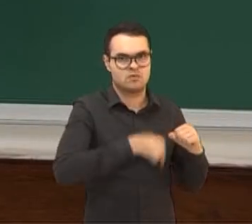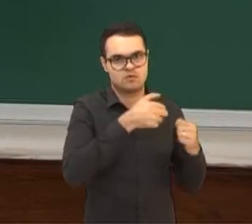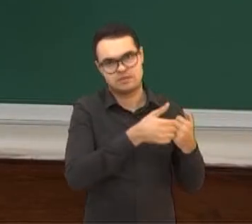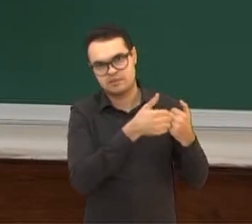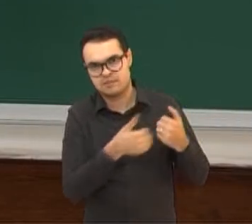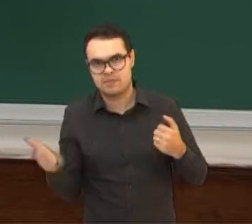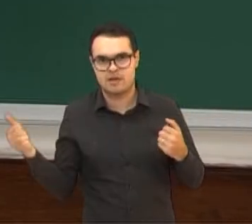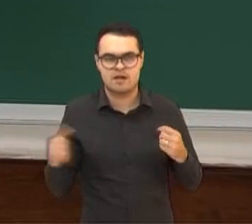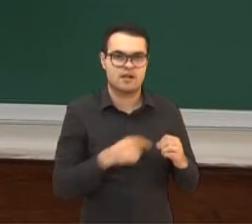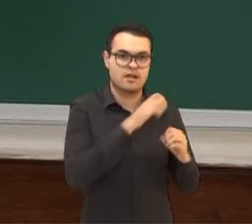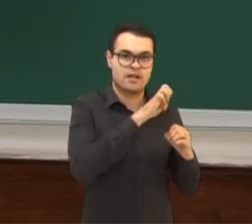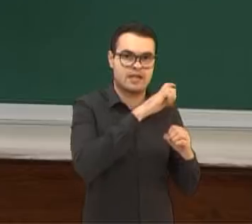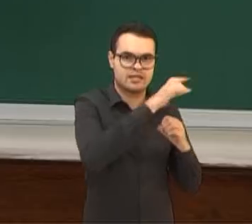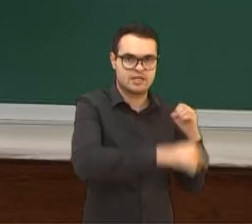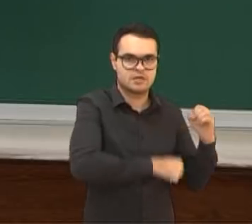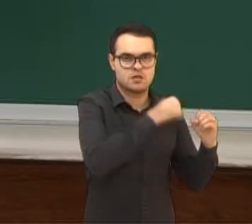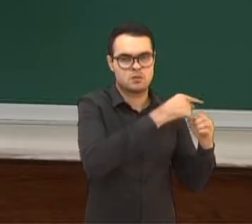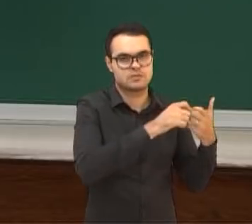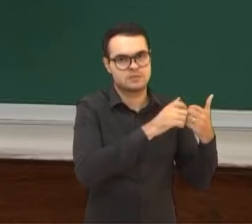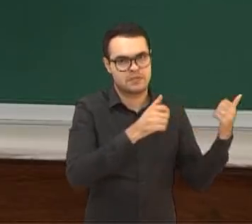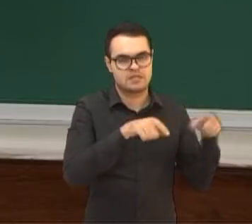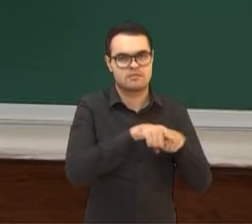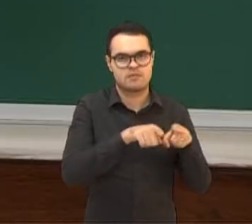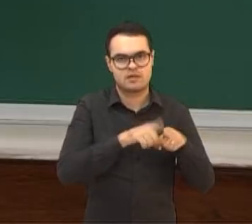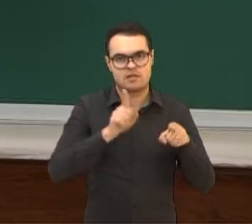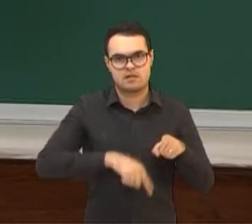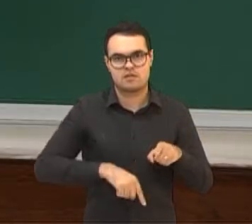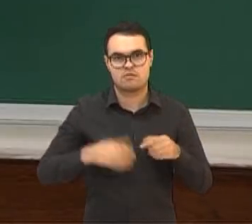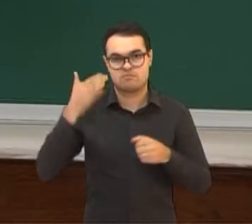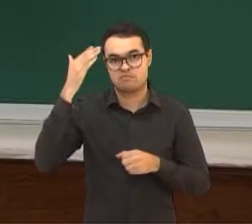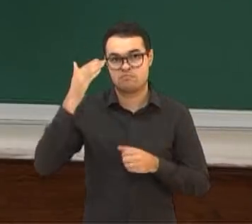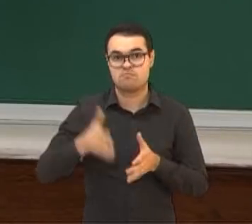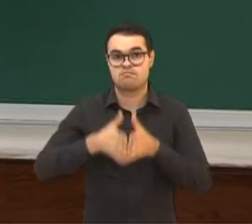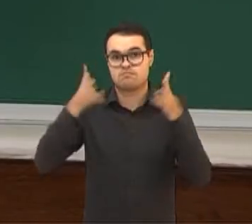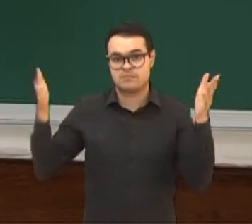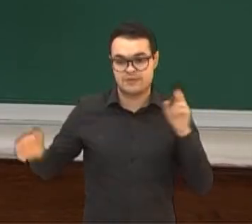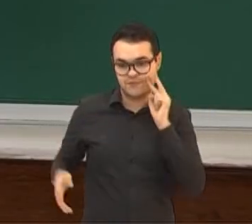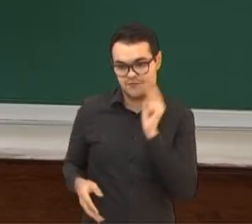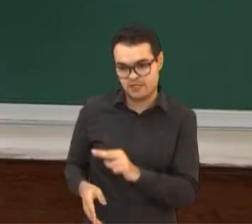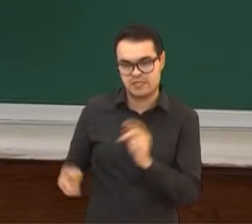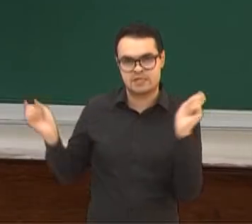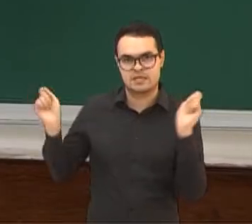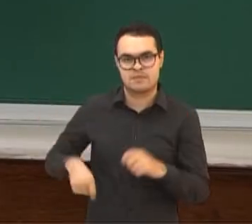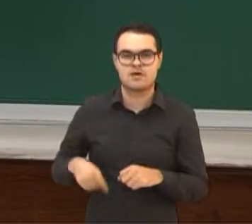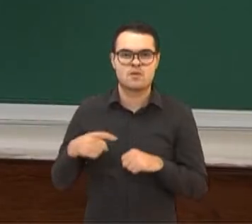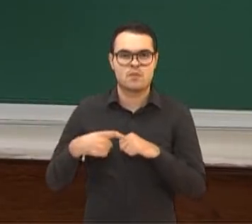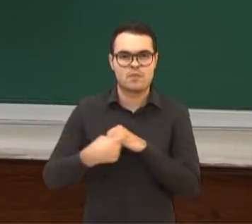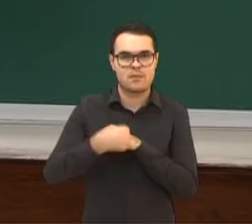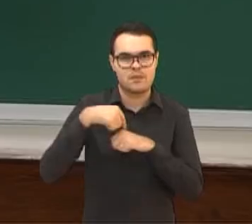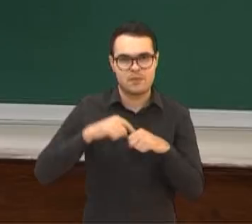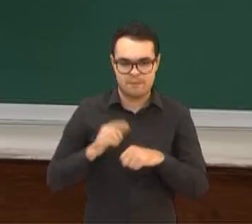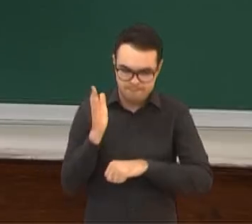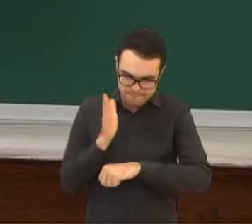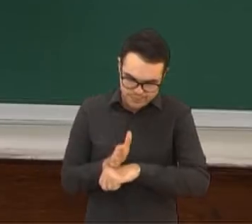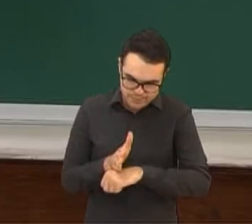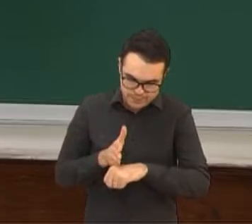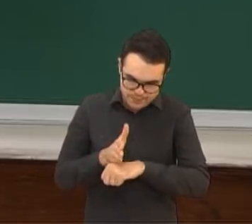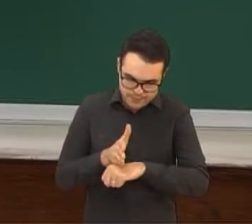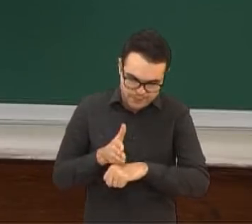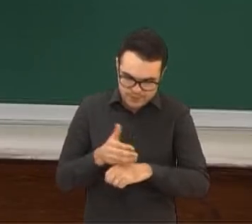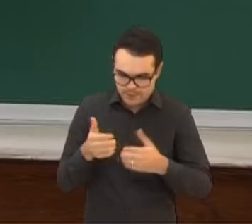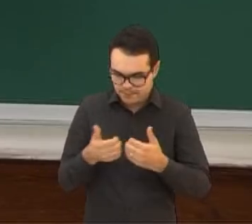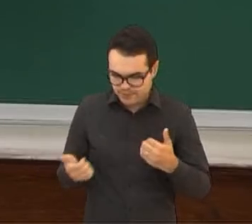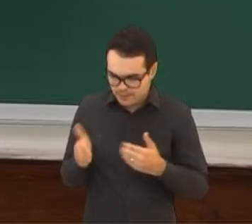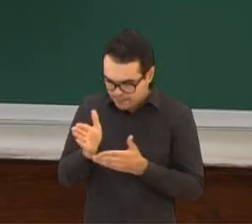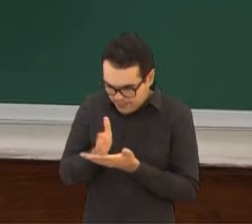a matéria de uma forma completamente diferente. Macroscopicamente falando, eu posso cortar o meu morango em pedacinhos pequenininhos e ainda assim